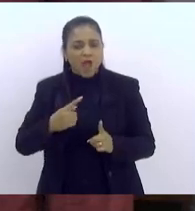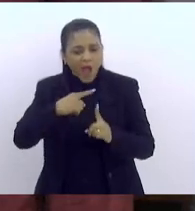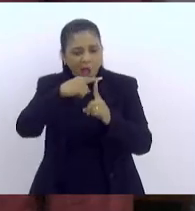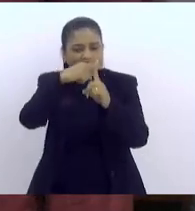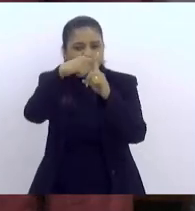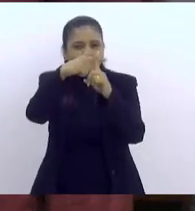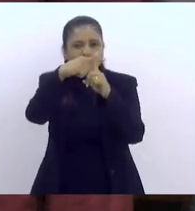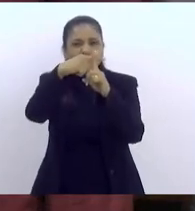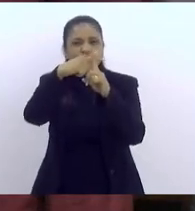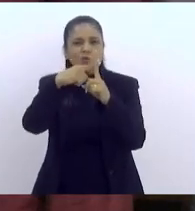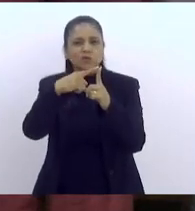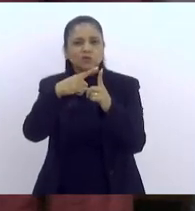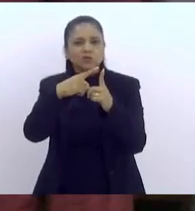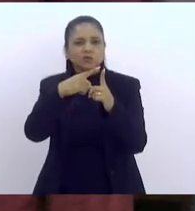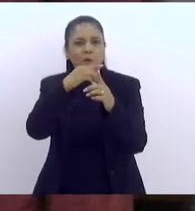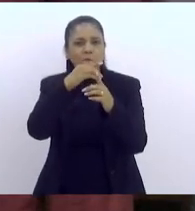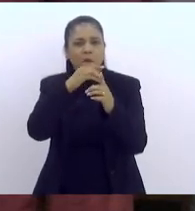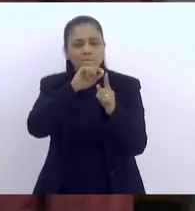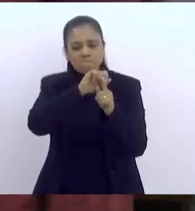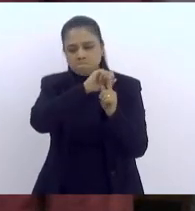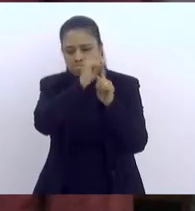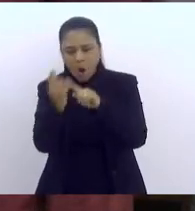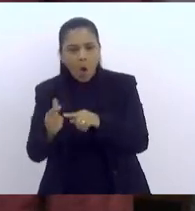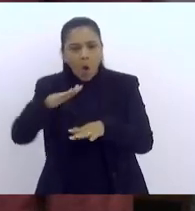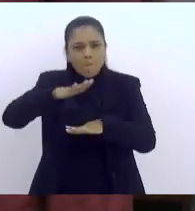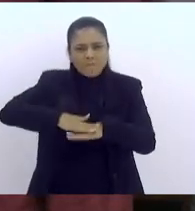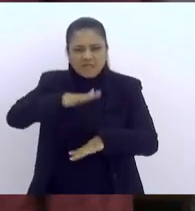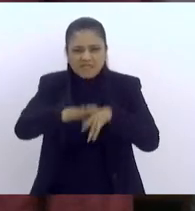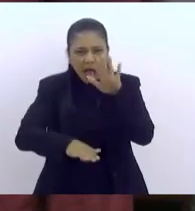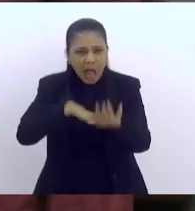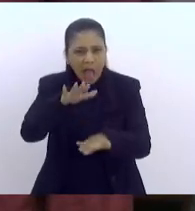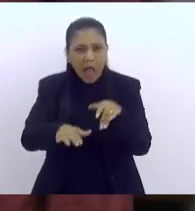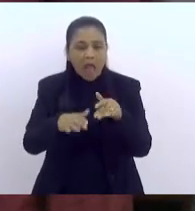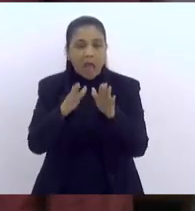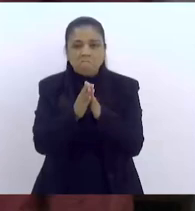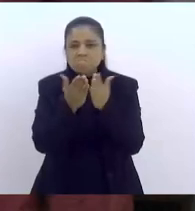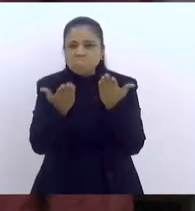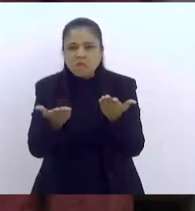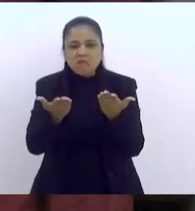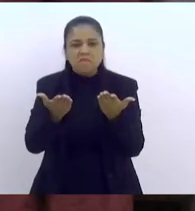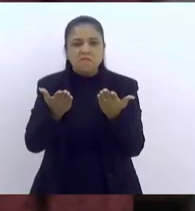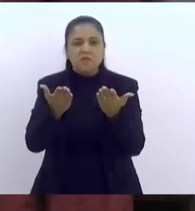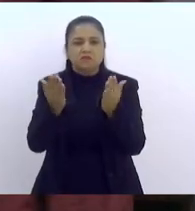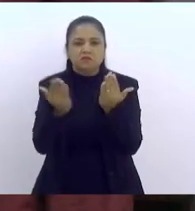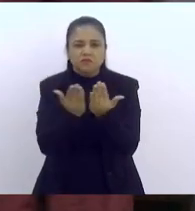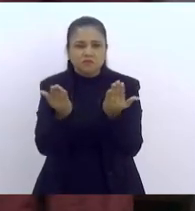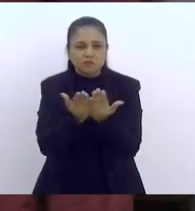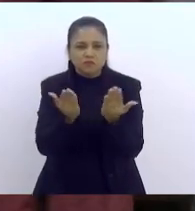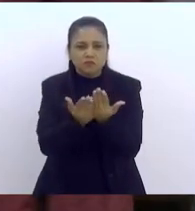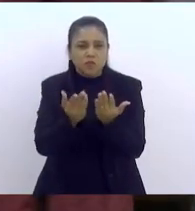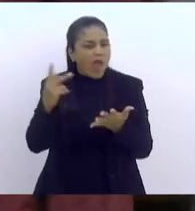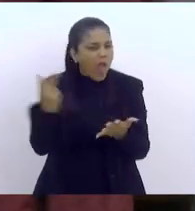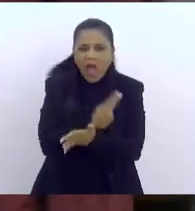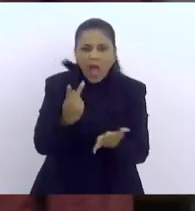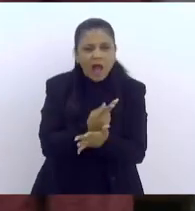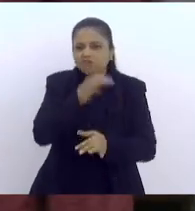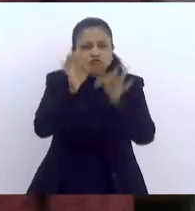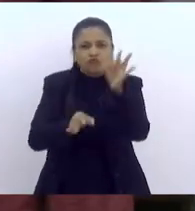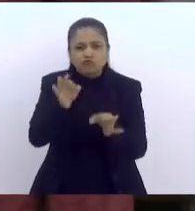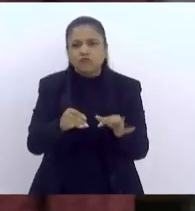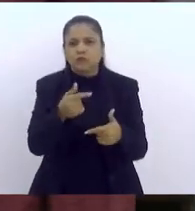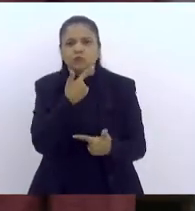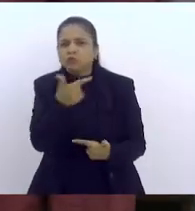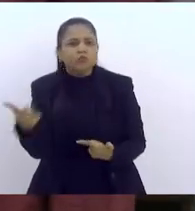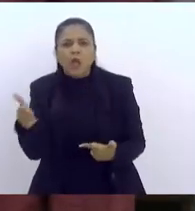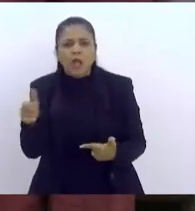cruz dos católicos, a Bíblia dos evangélicos, isso é errado. Tem nada que justifique isso, na minha